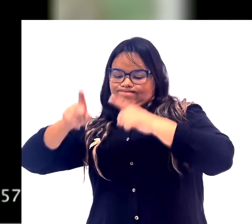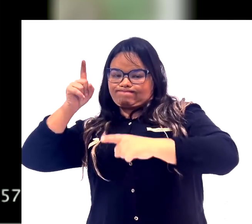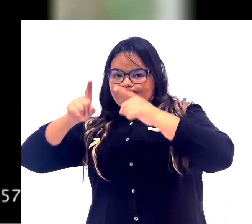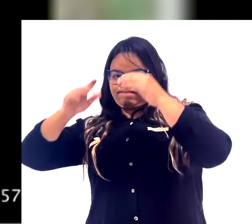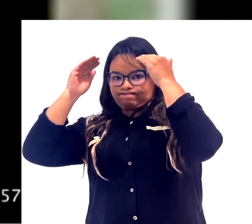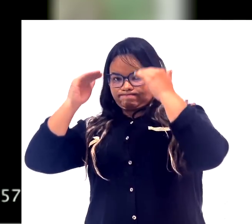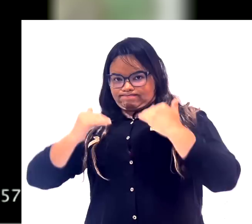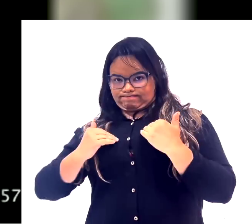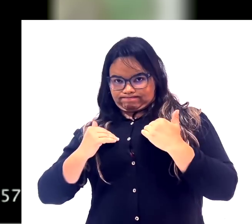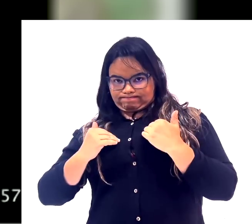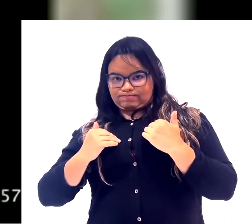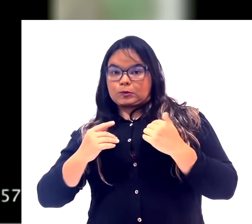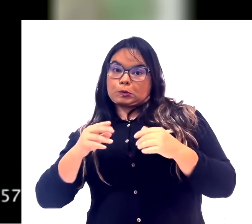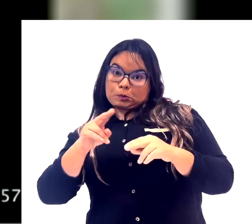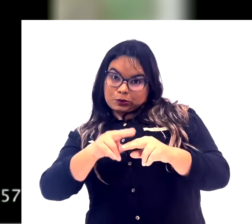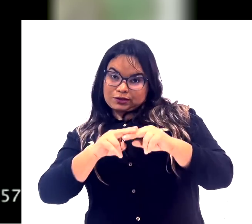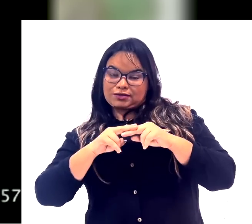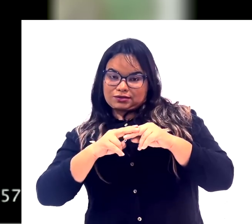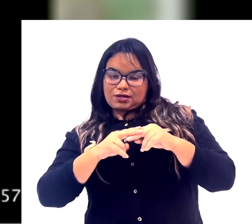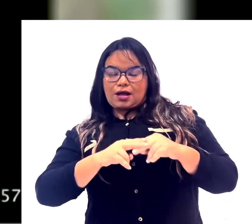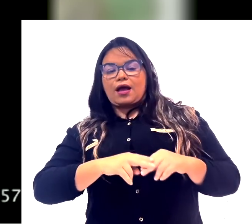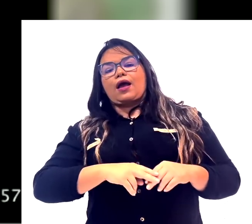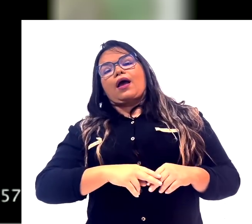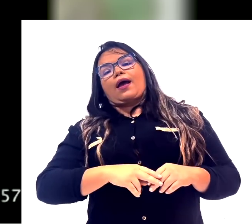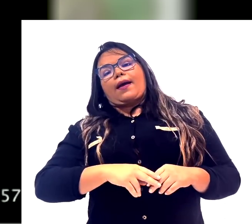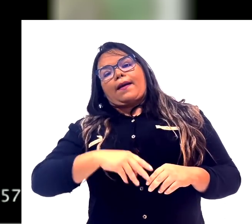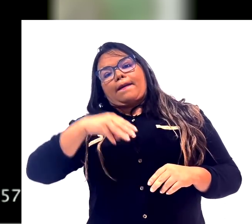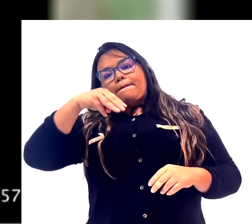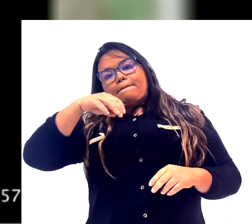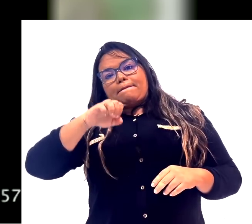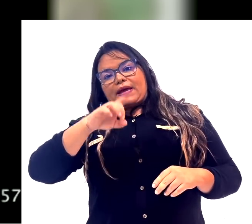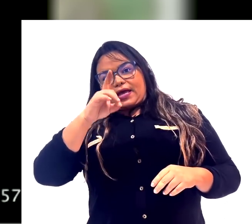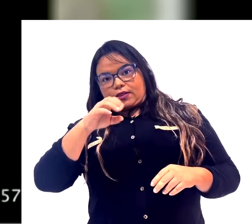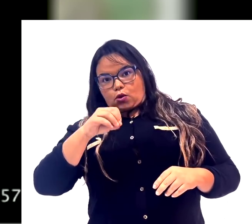conquistaram todo o Império Babilônio, com estas 3 conquistas,